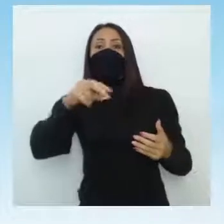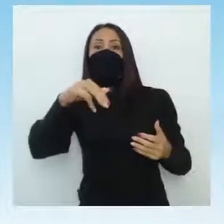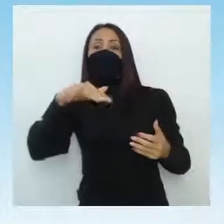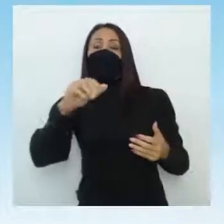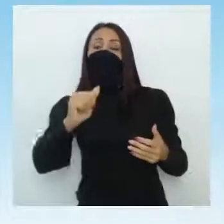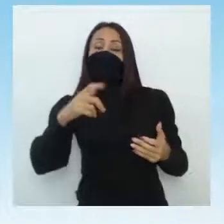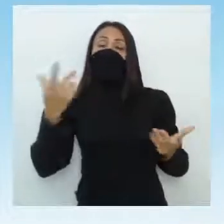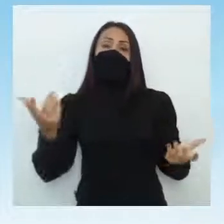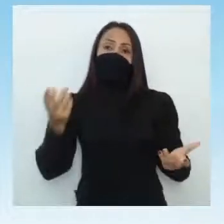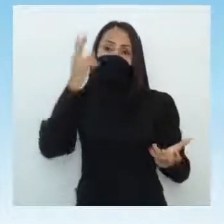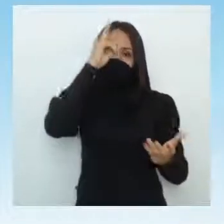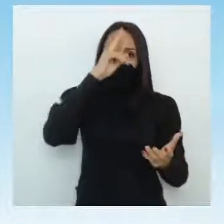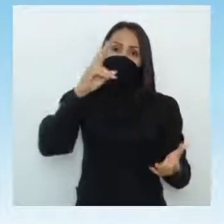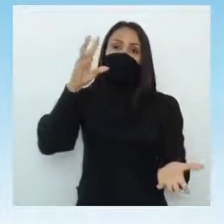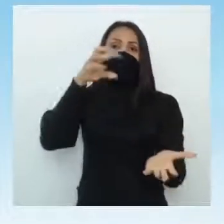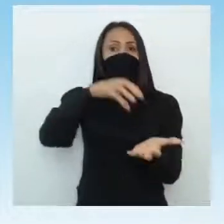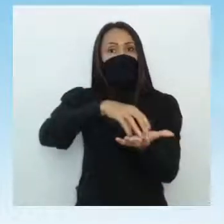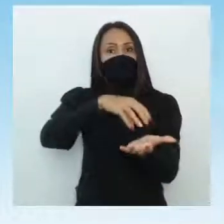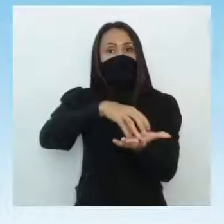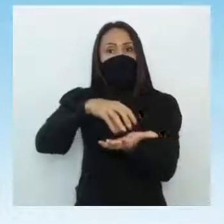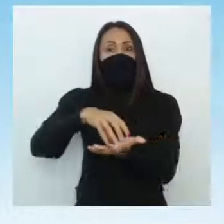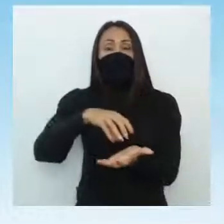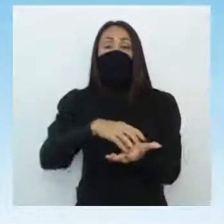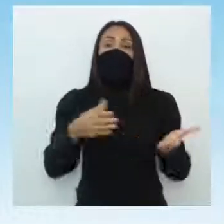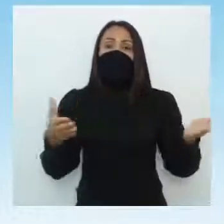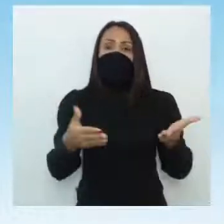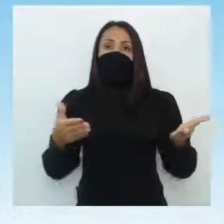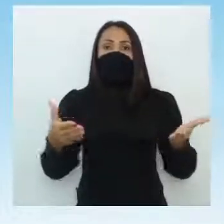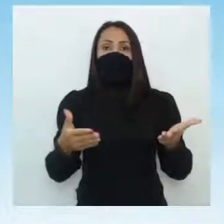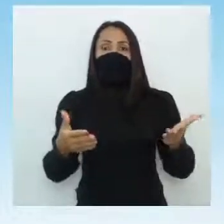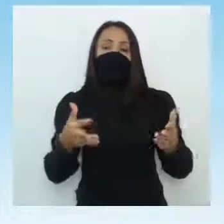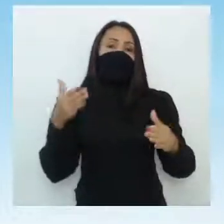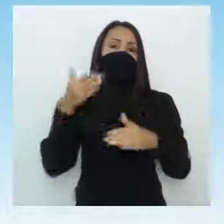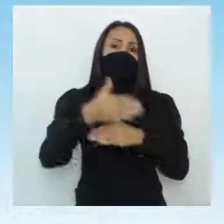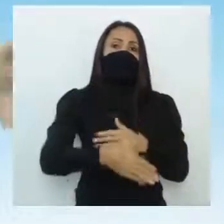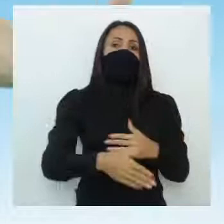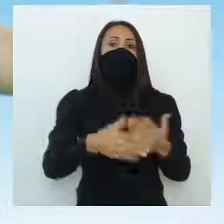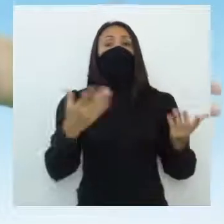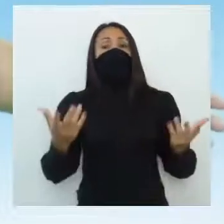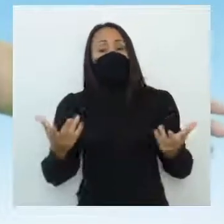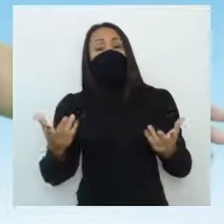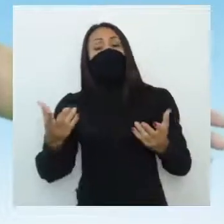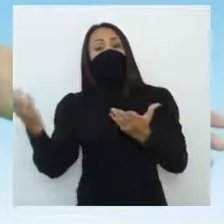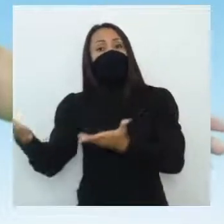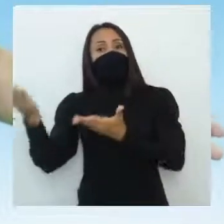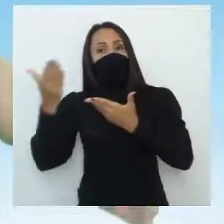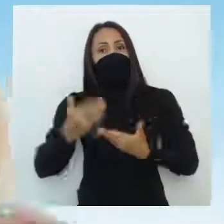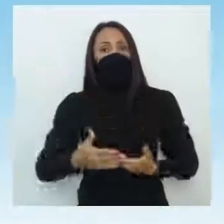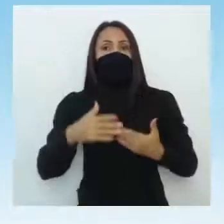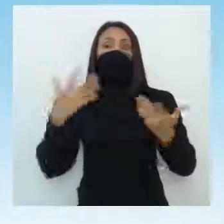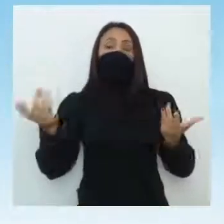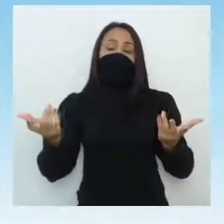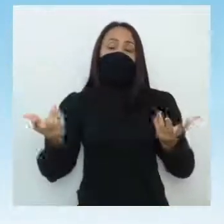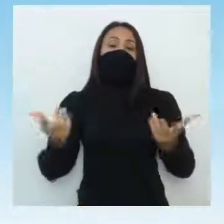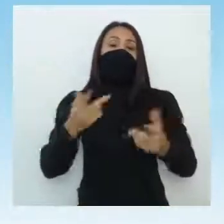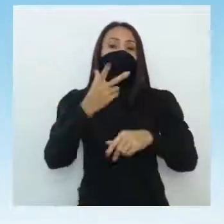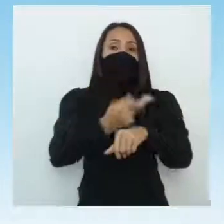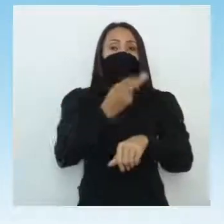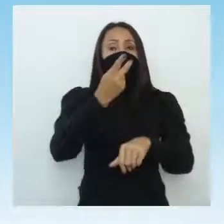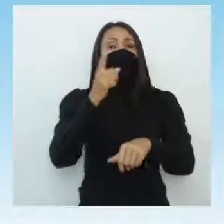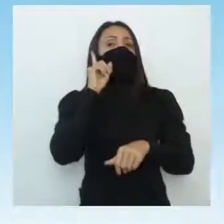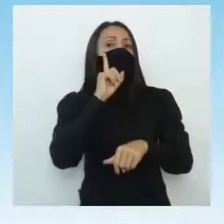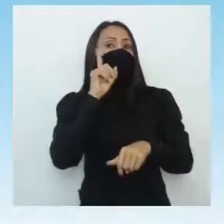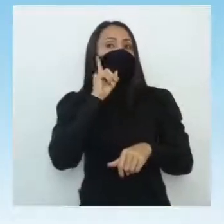que ela nasceu hoje pertence à Macedônia. Veja que ela recebeu um prêmio tanto dos Estados Unidos quanto da